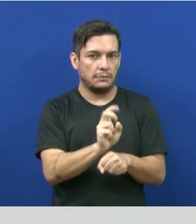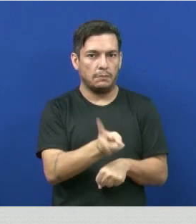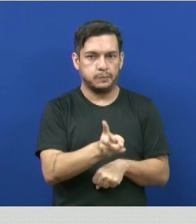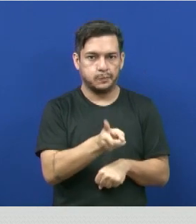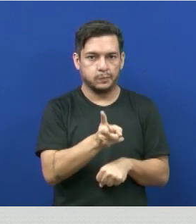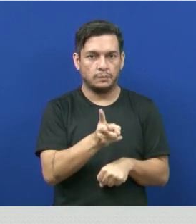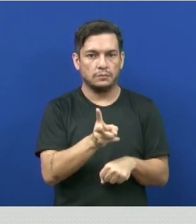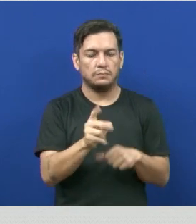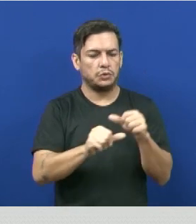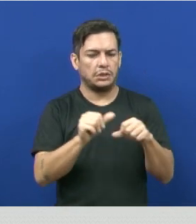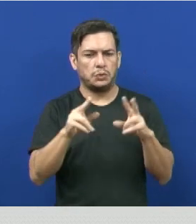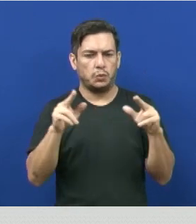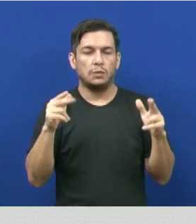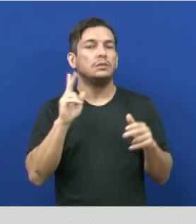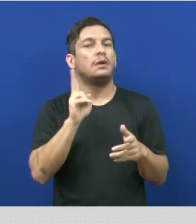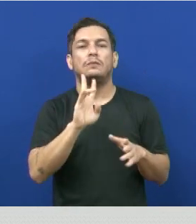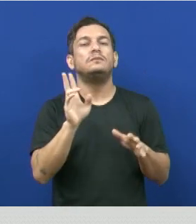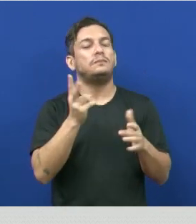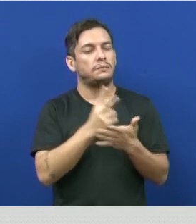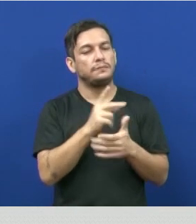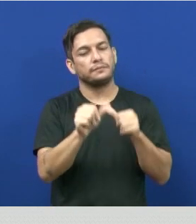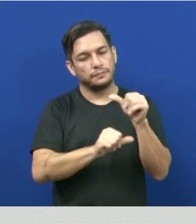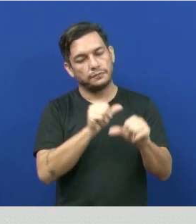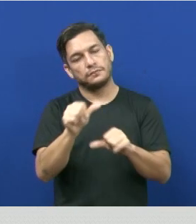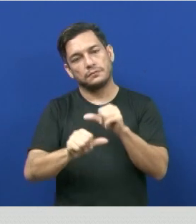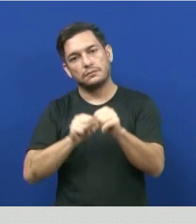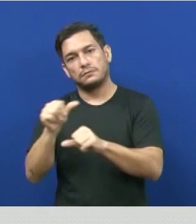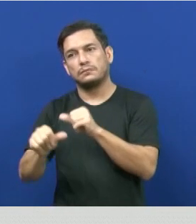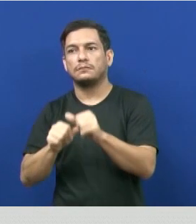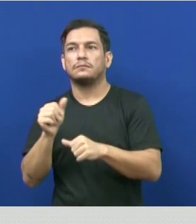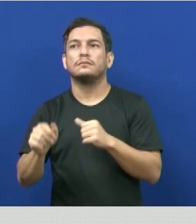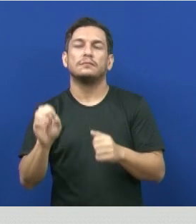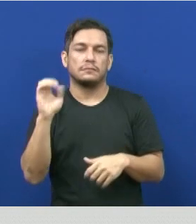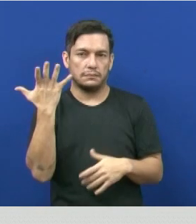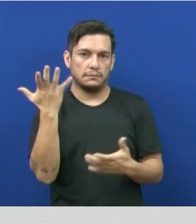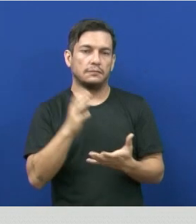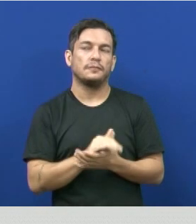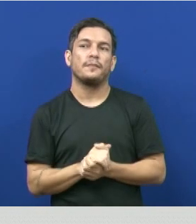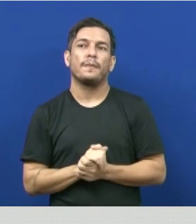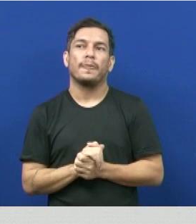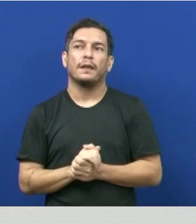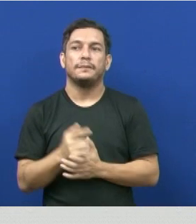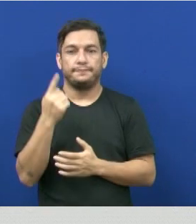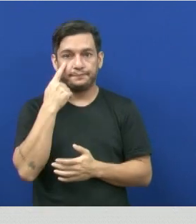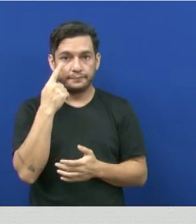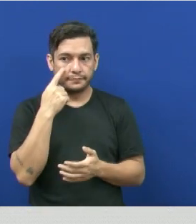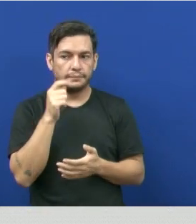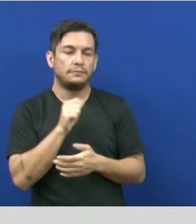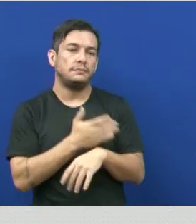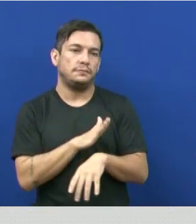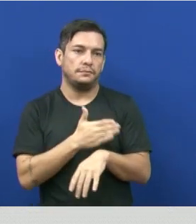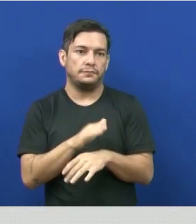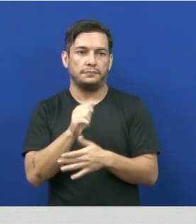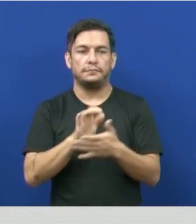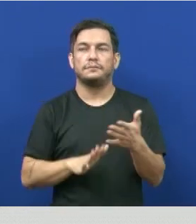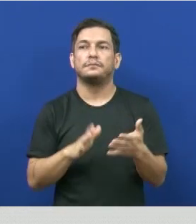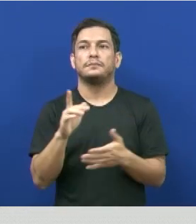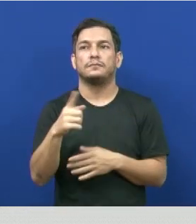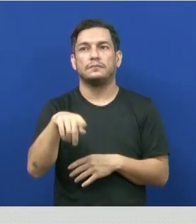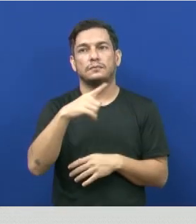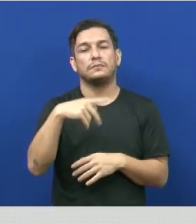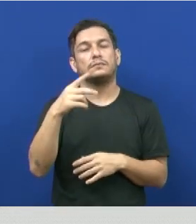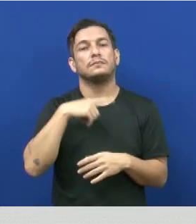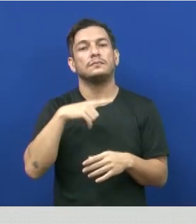aquilo acabou e não vai mudar ela sempre passam por um momento de mudança e vamos agora para exercitando lá no